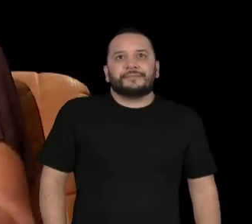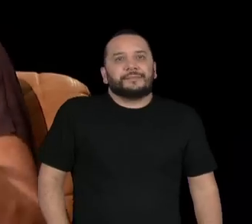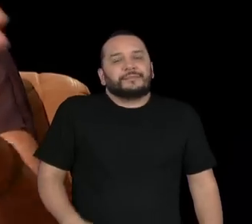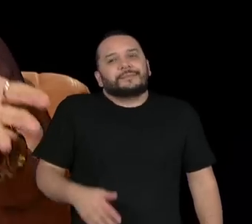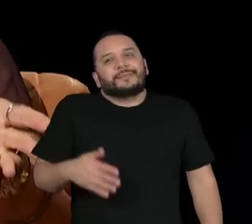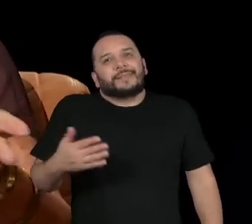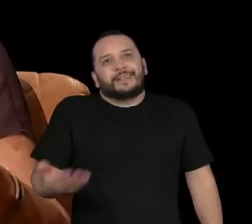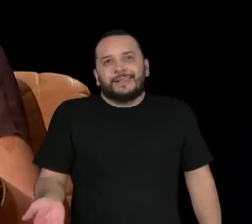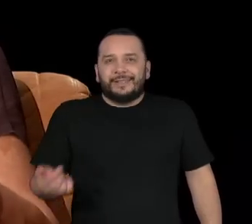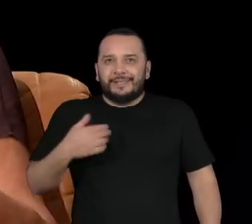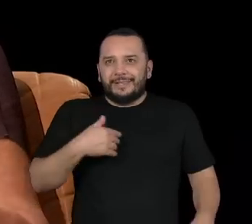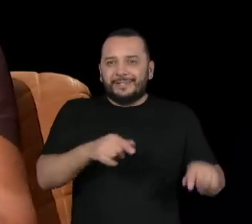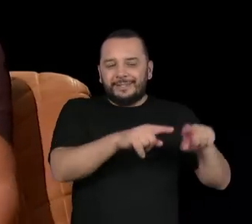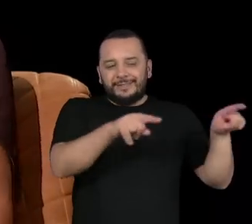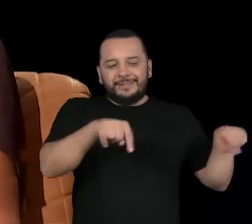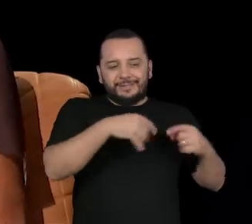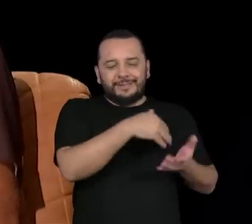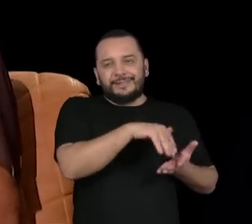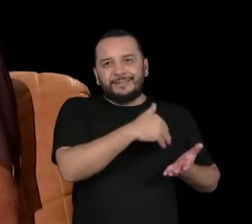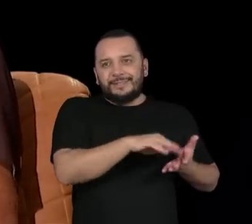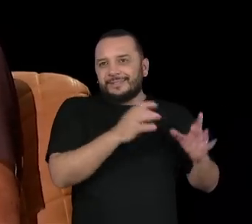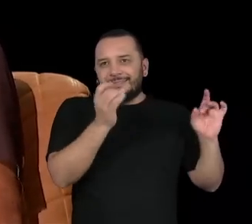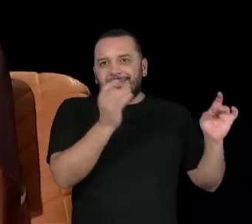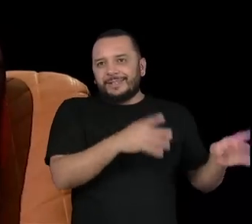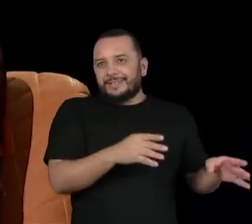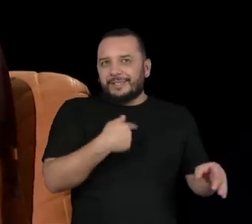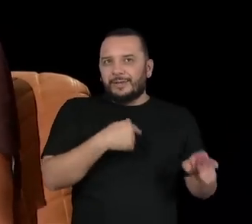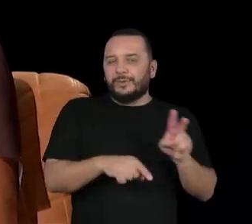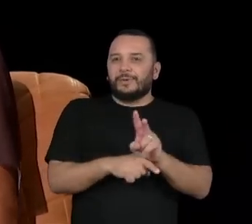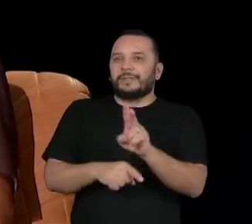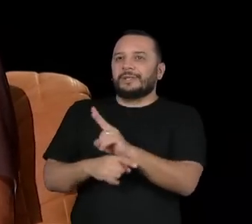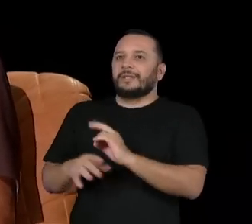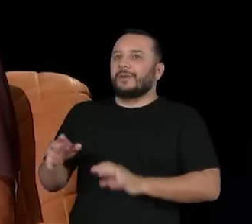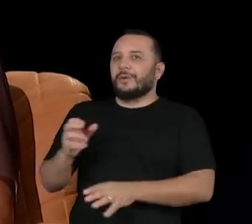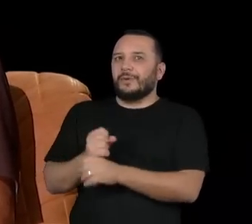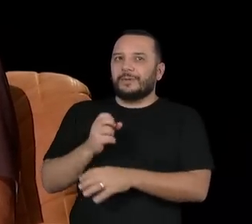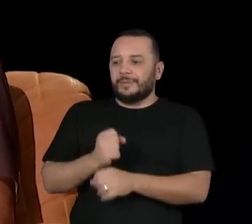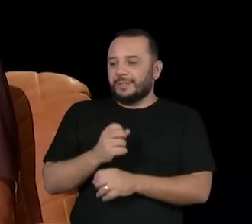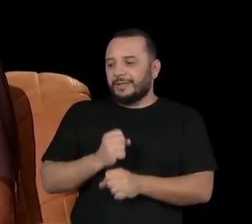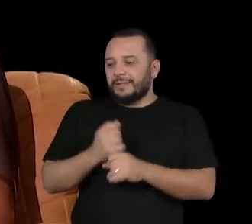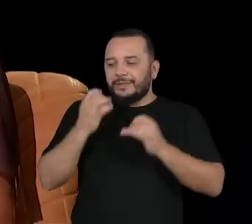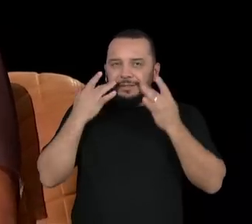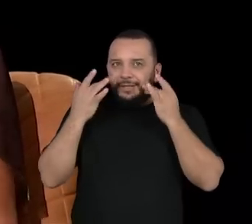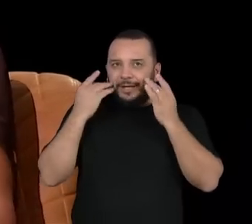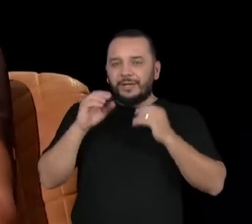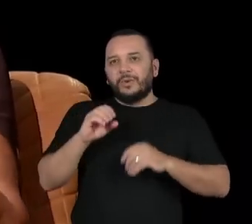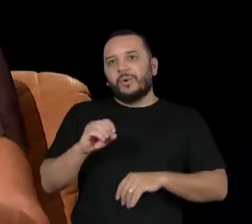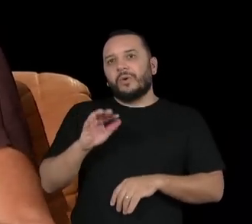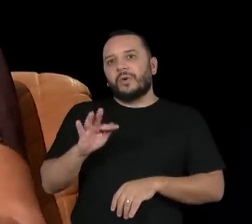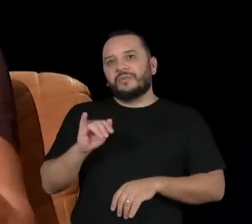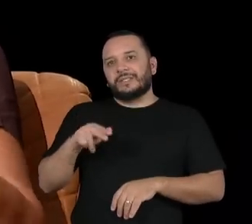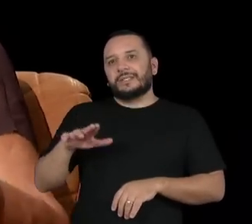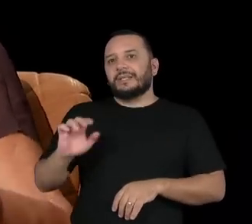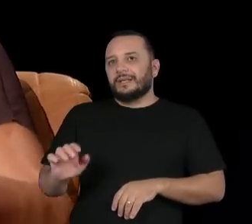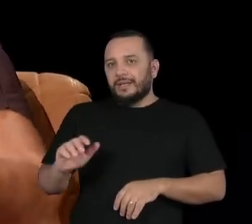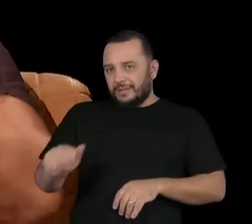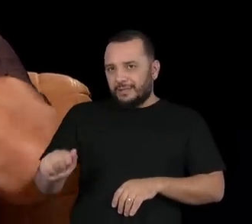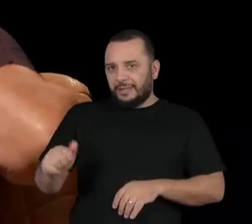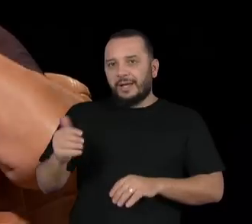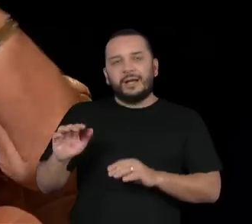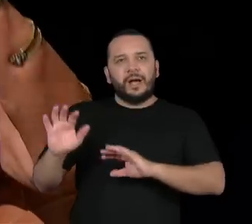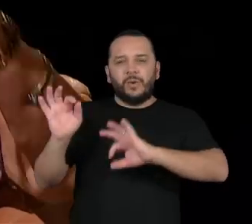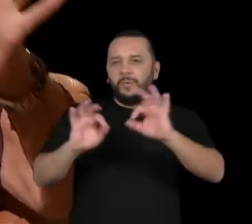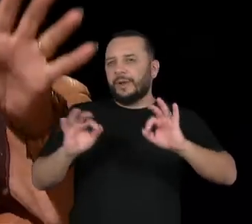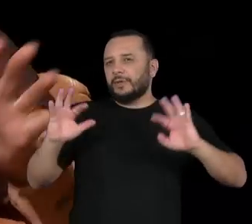eu saí do escritório que eu estava e fiquei cuidando da contabilidade da Oficina. E escritório e tudo,